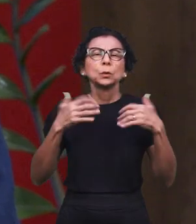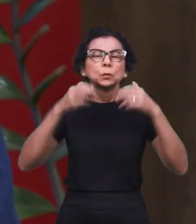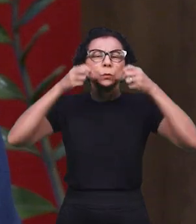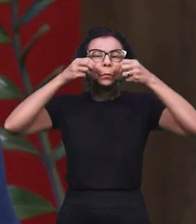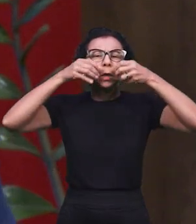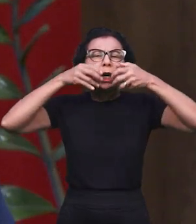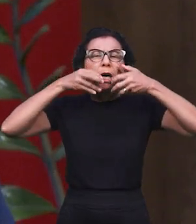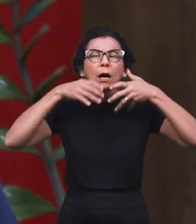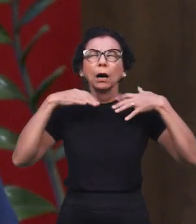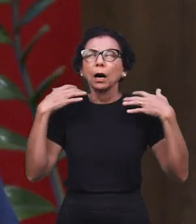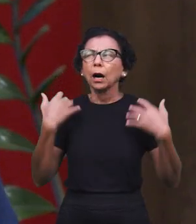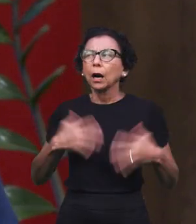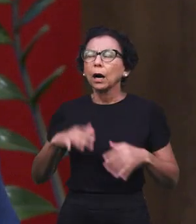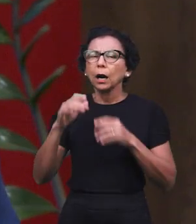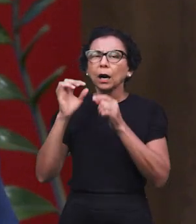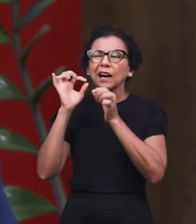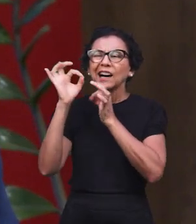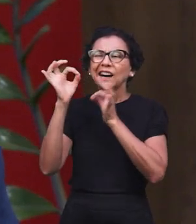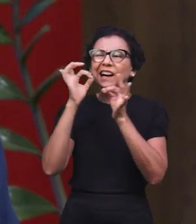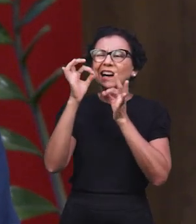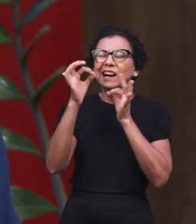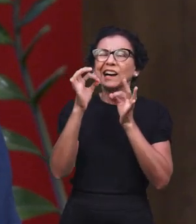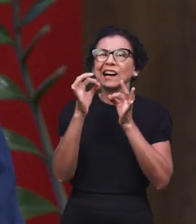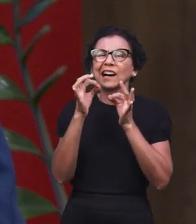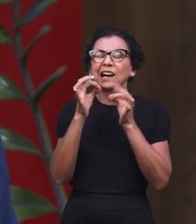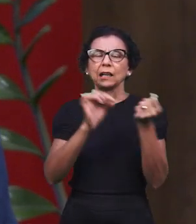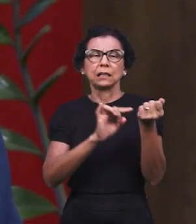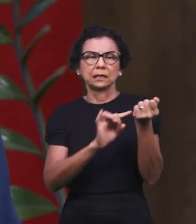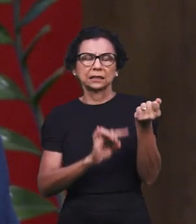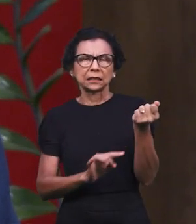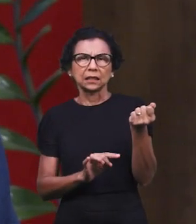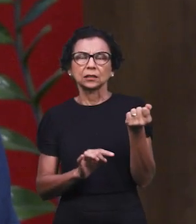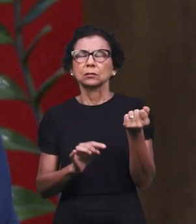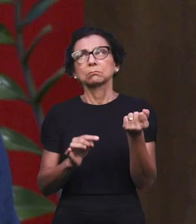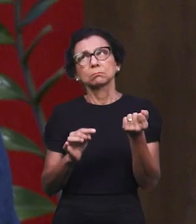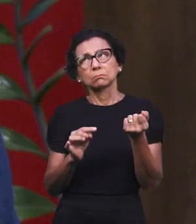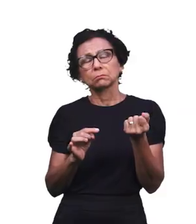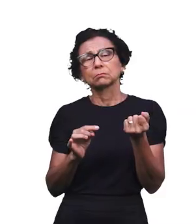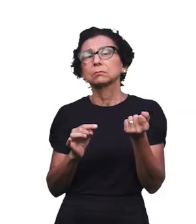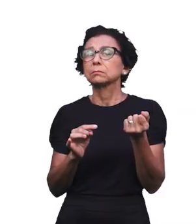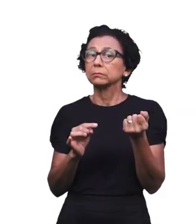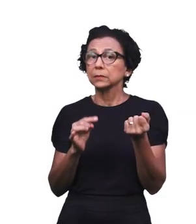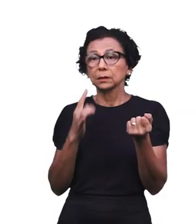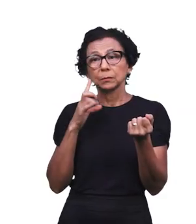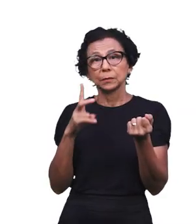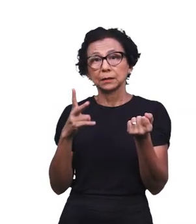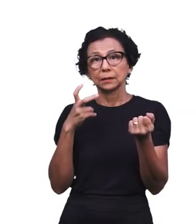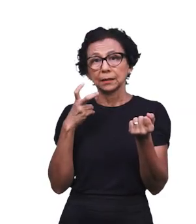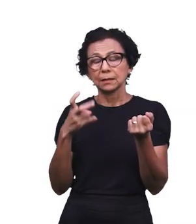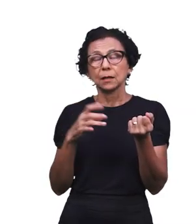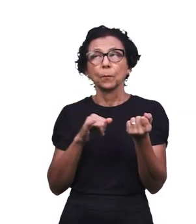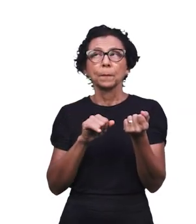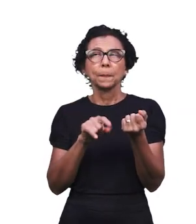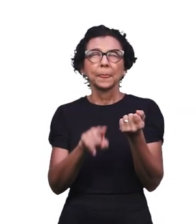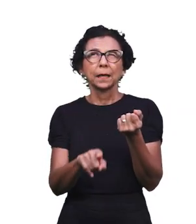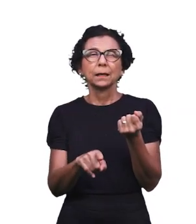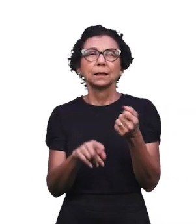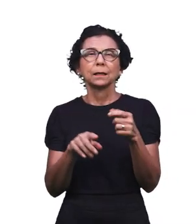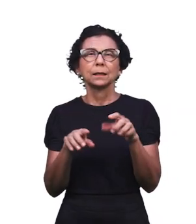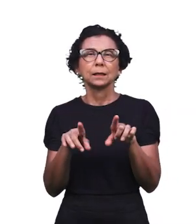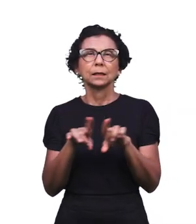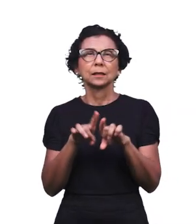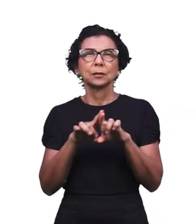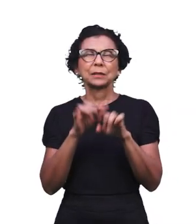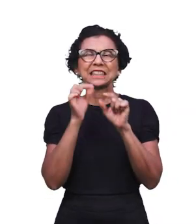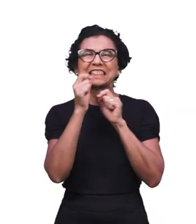saiu sangue, é outro sinal, né? Então, a gente precisa ficar atento. E a periodontite é aquele que tem, né, os dentes amolecidos, quando